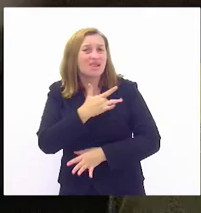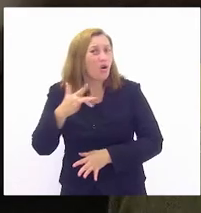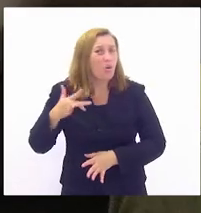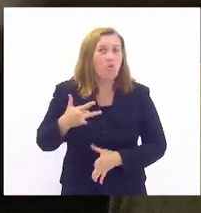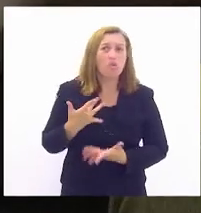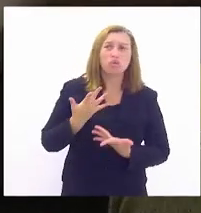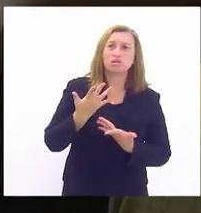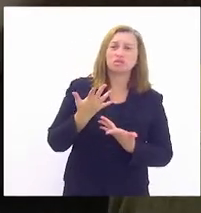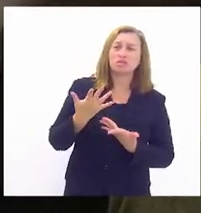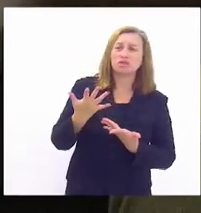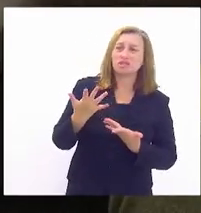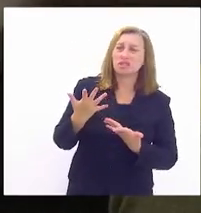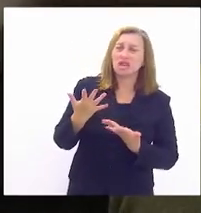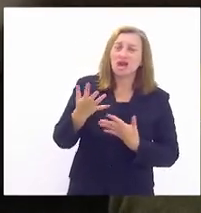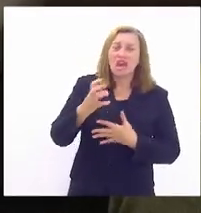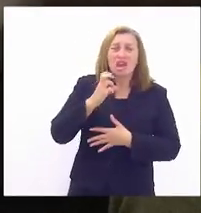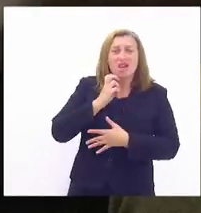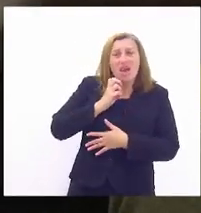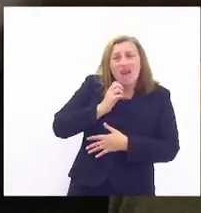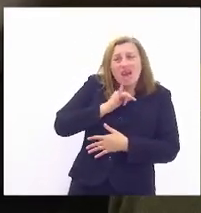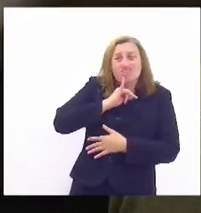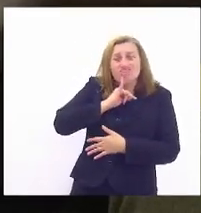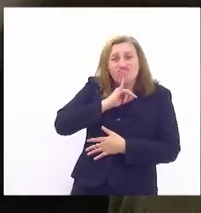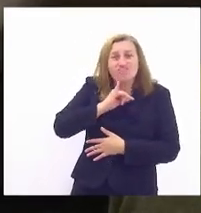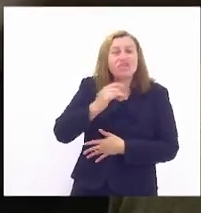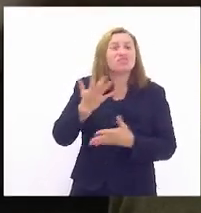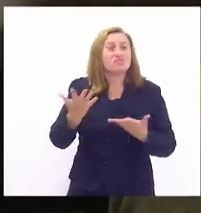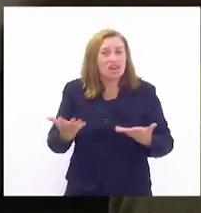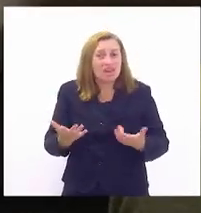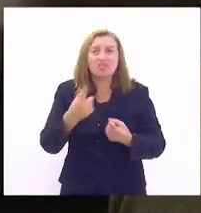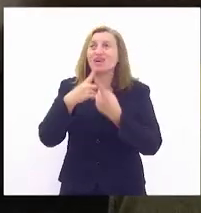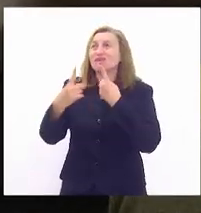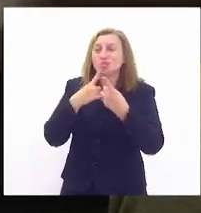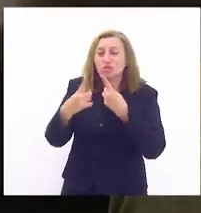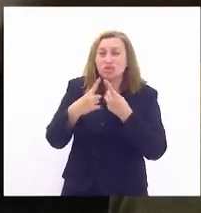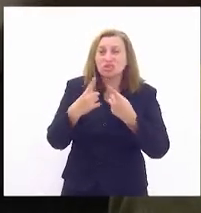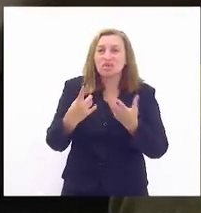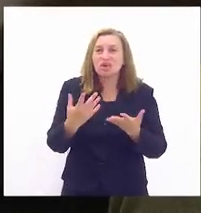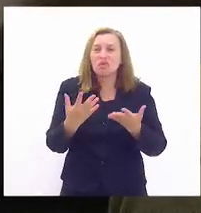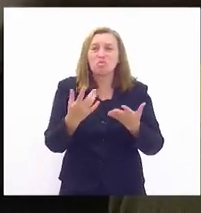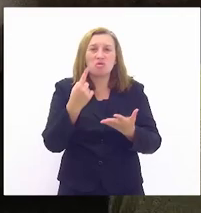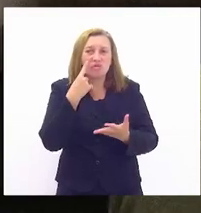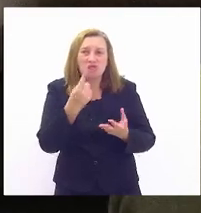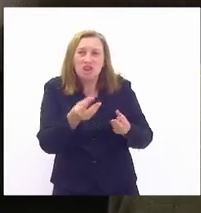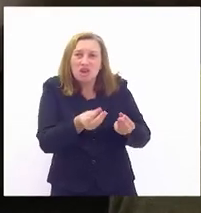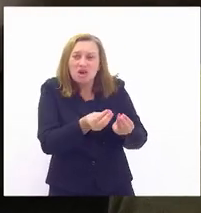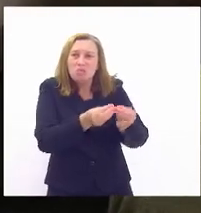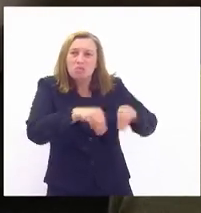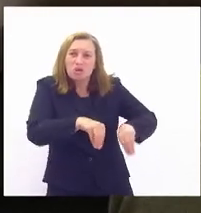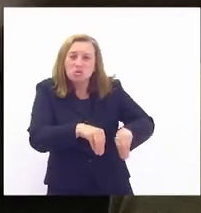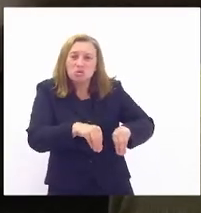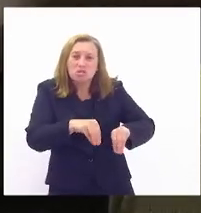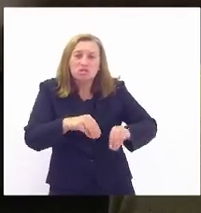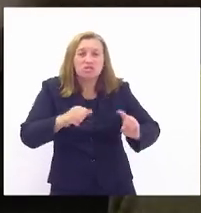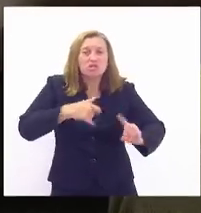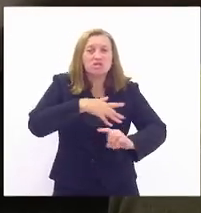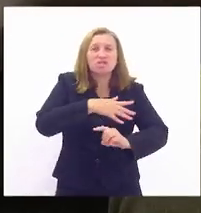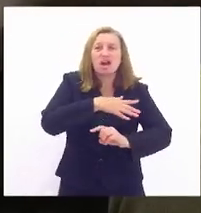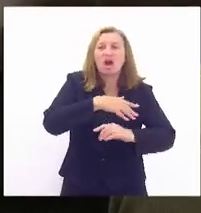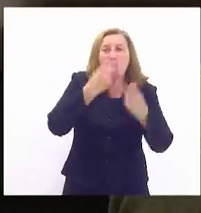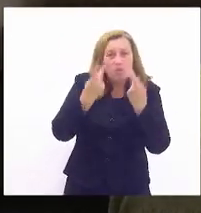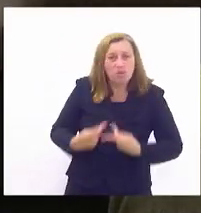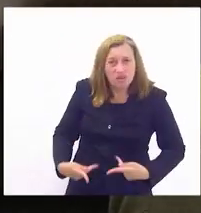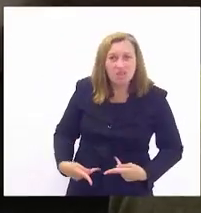um pouco até constrangedor, né? Admitir, é quase como admitir um fracasso da humanidade, né? Um fracasso